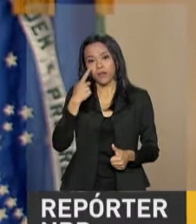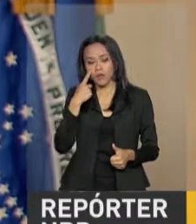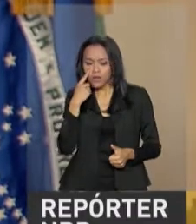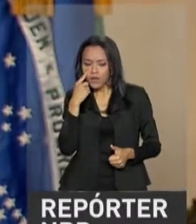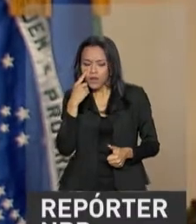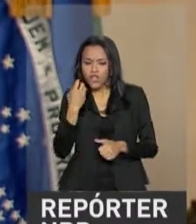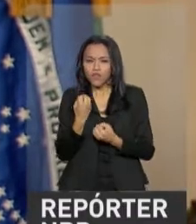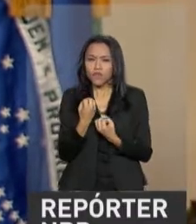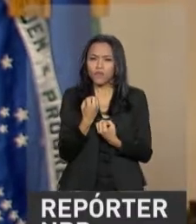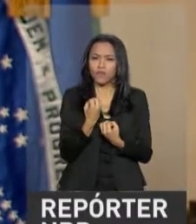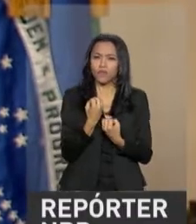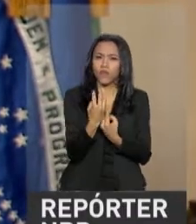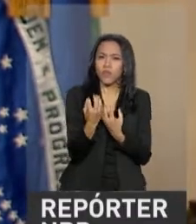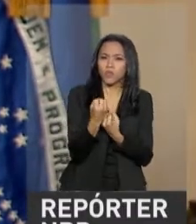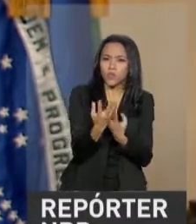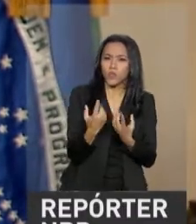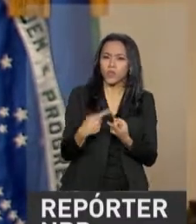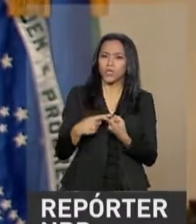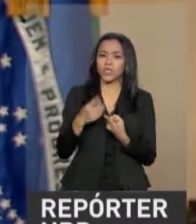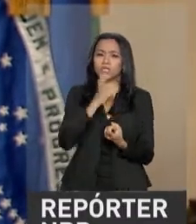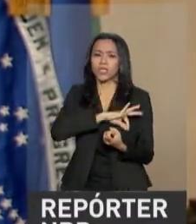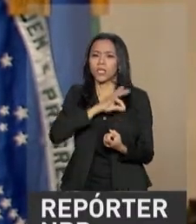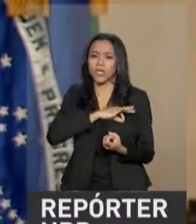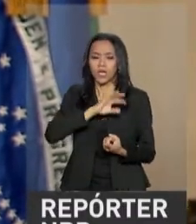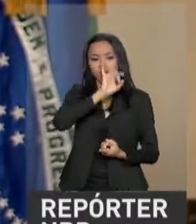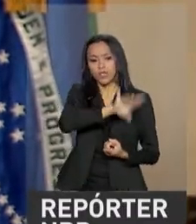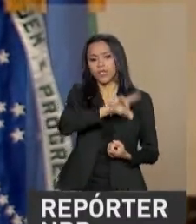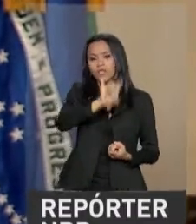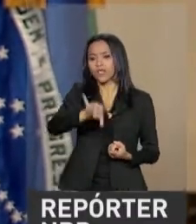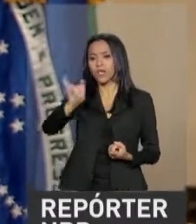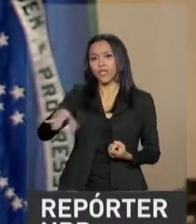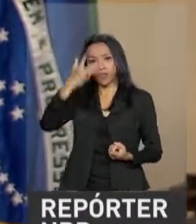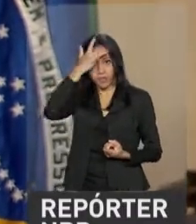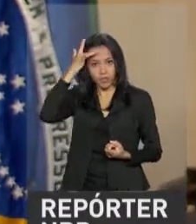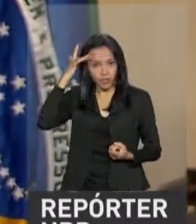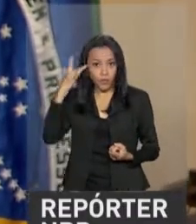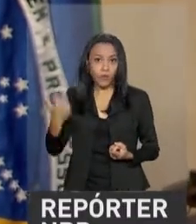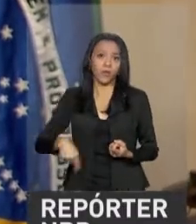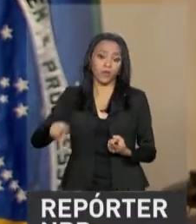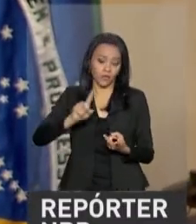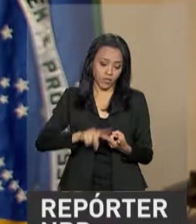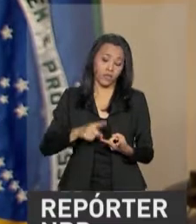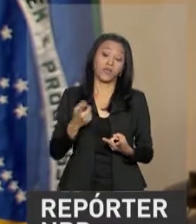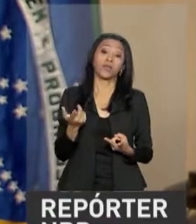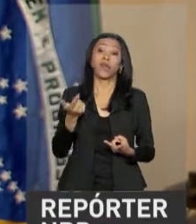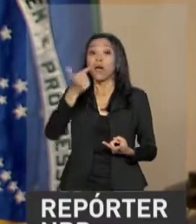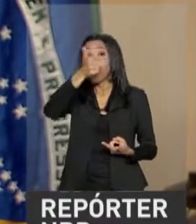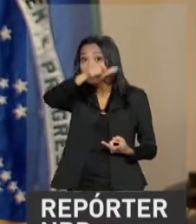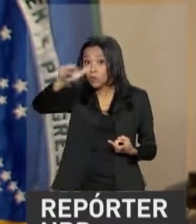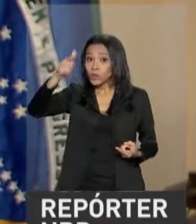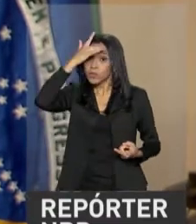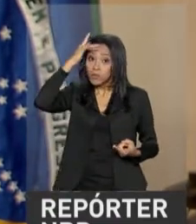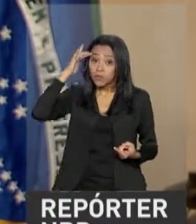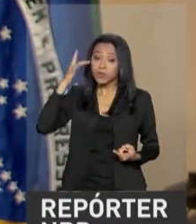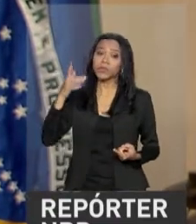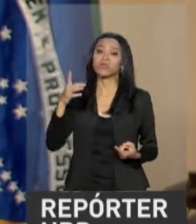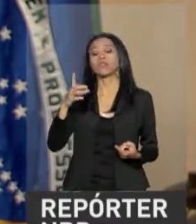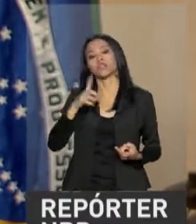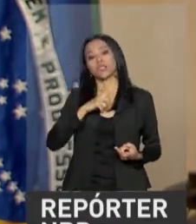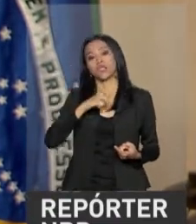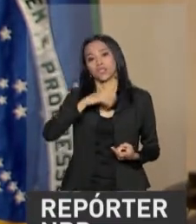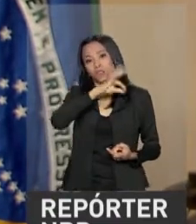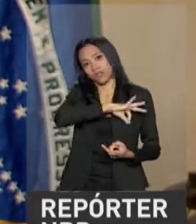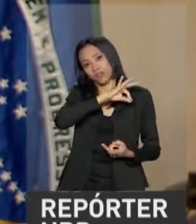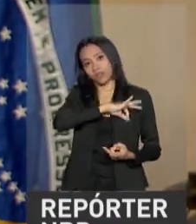de informações e renda daquelas pessoas integrantes do bolsa aquelas que estavam com renda